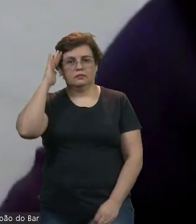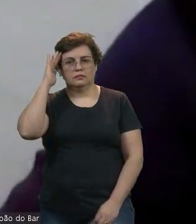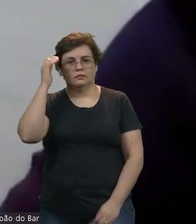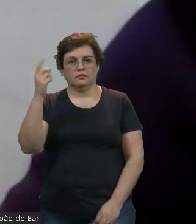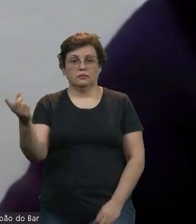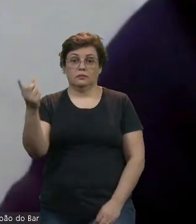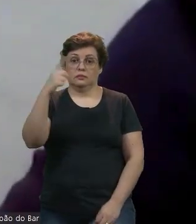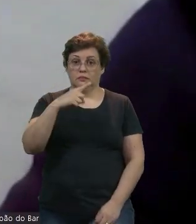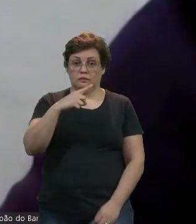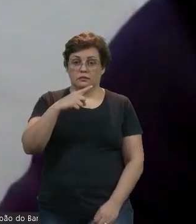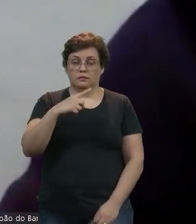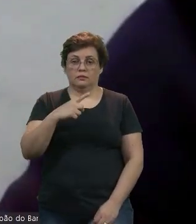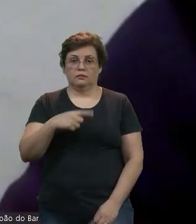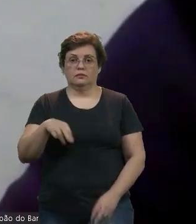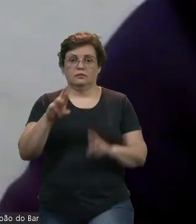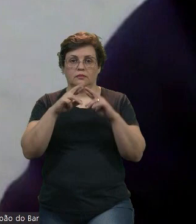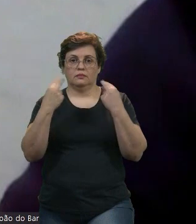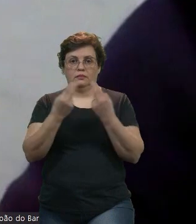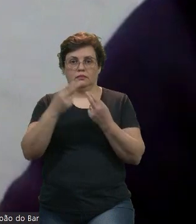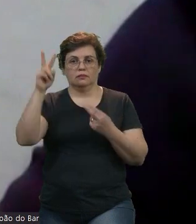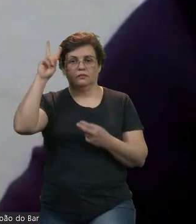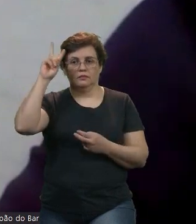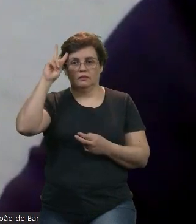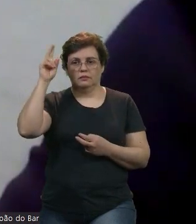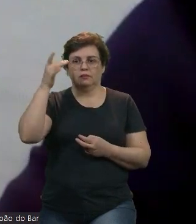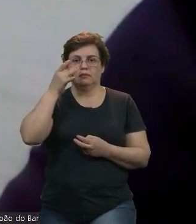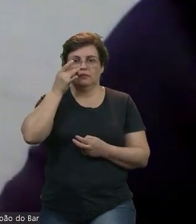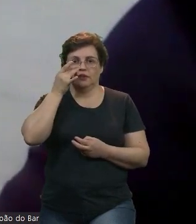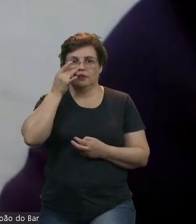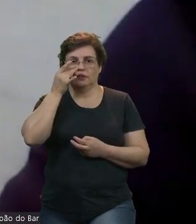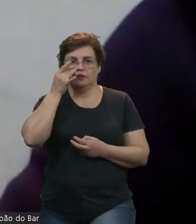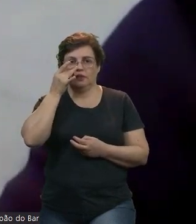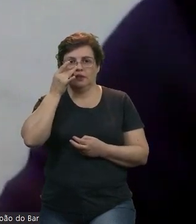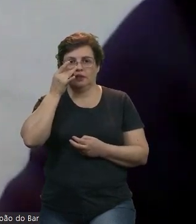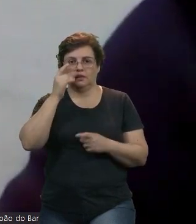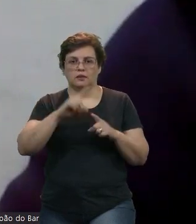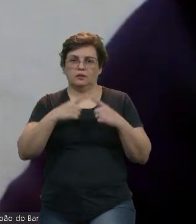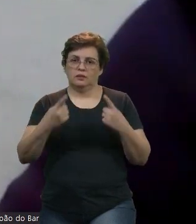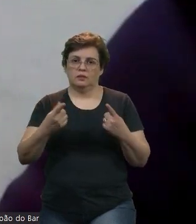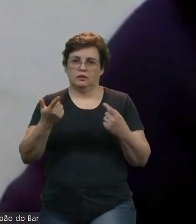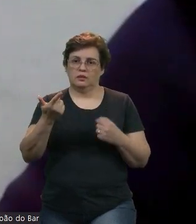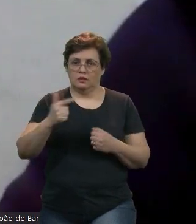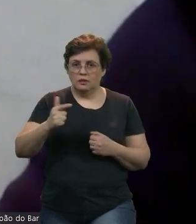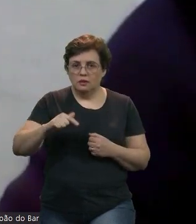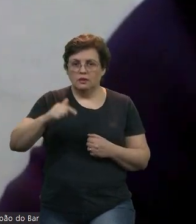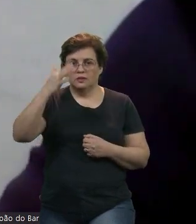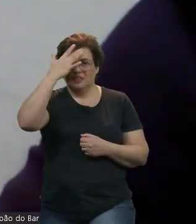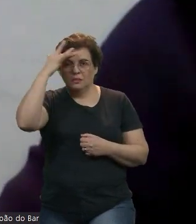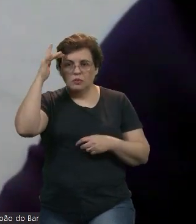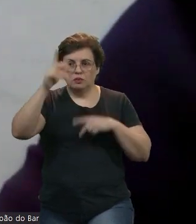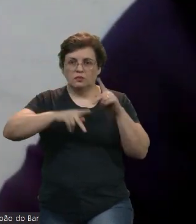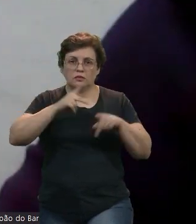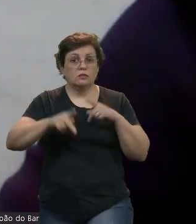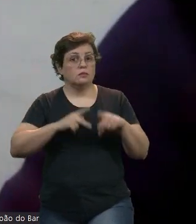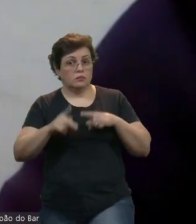voltar às sessões na segunda-feira, presencial, mas sem público, isso? Sim.